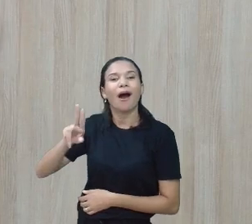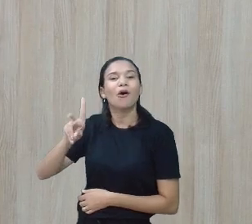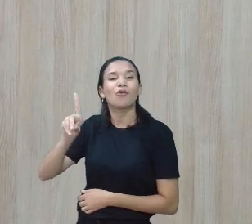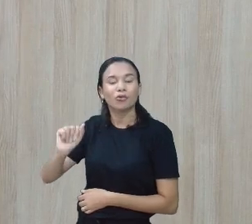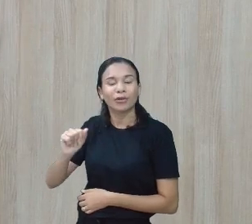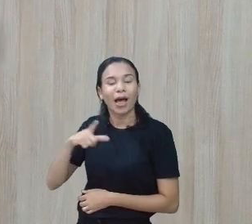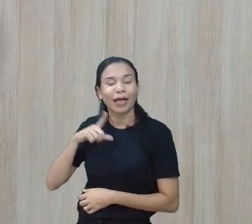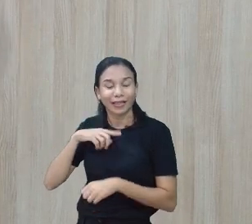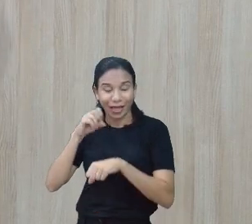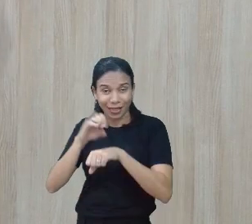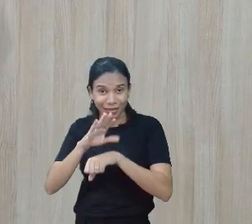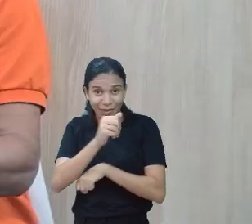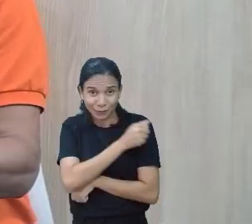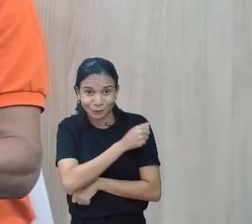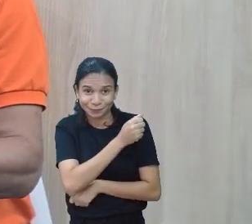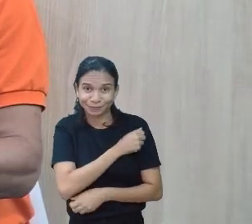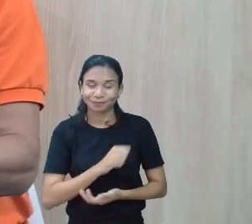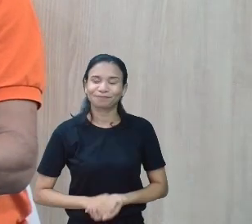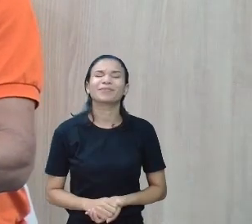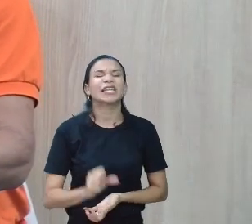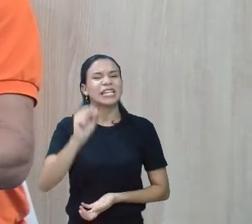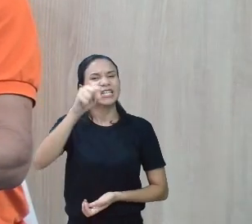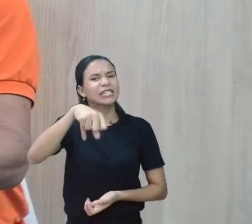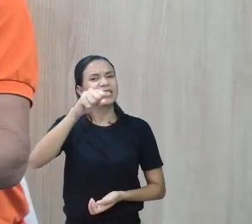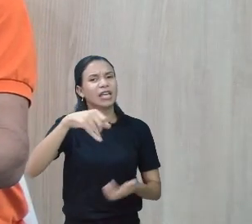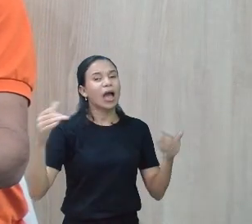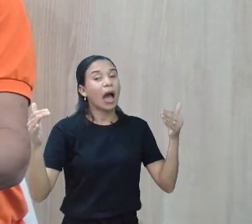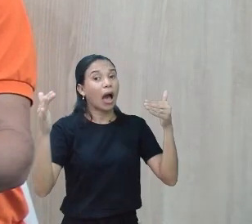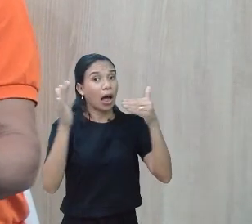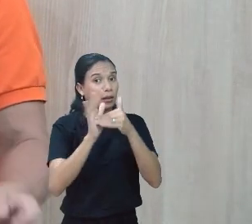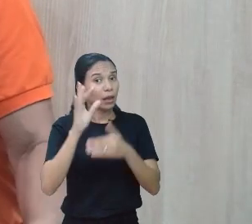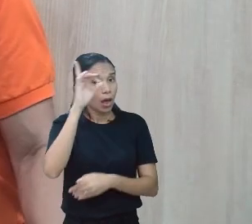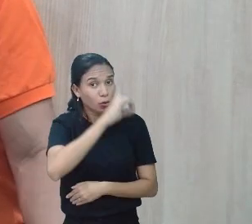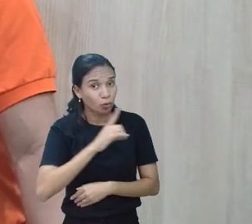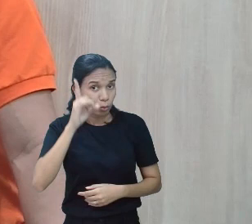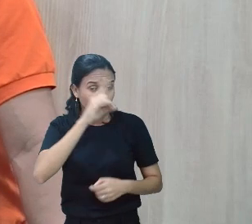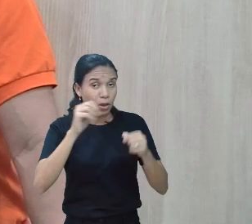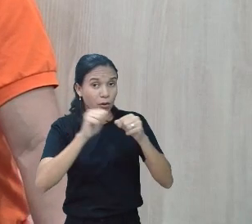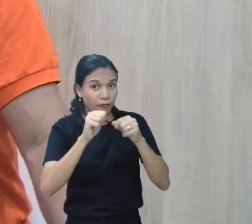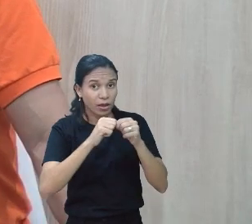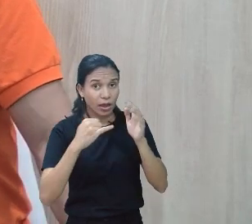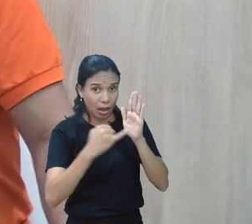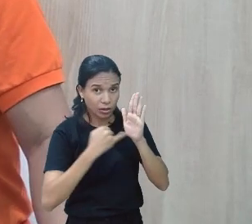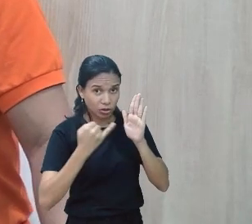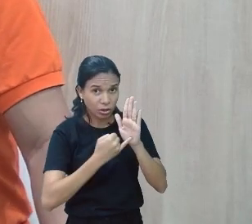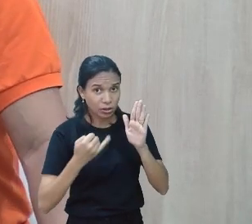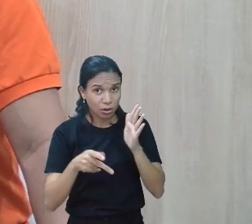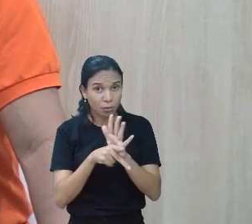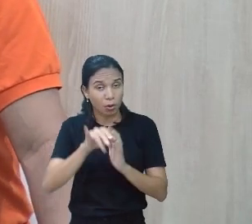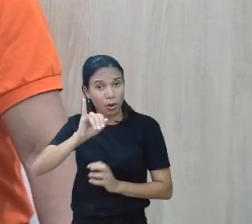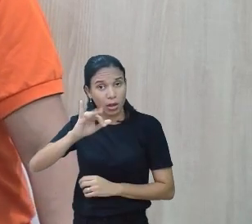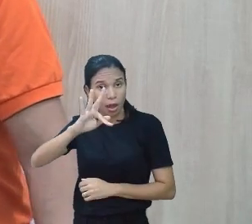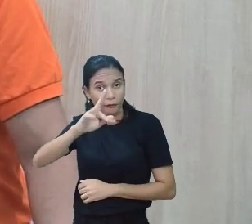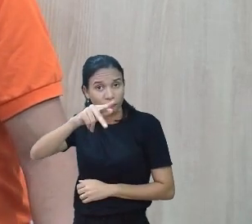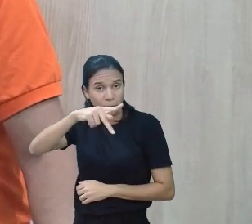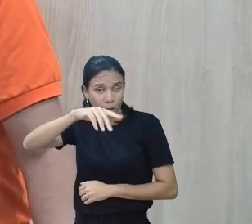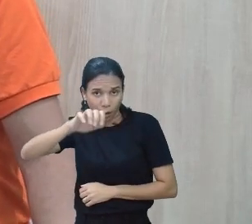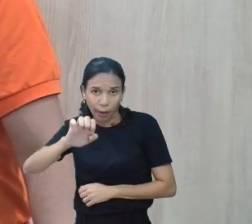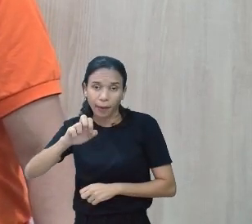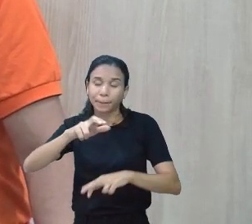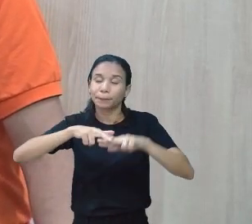nossos alunos? Sim, até o próximo domingo, vocês têm até o próximo domingo para fazer a inscrição no IF, no IFPE, né? Então, dia